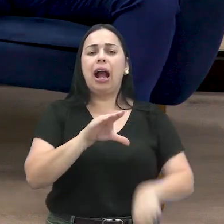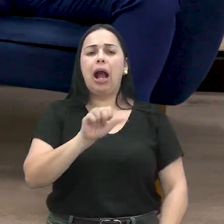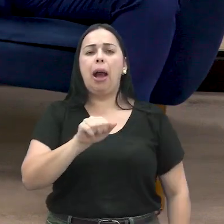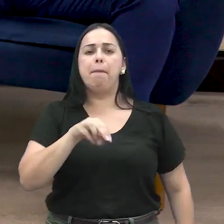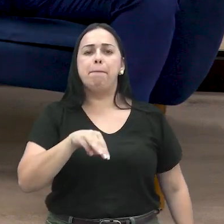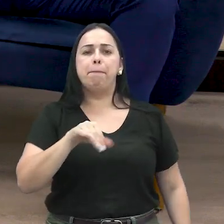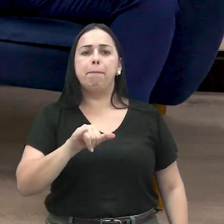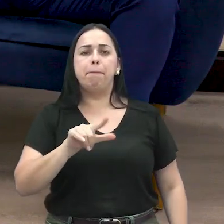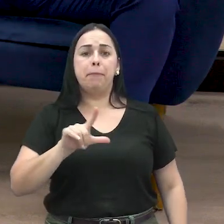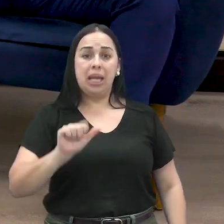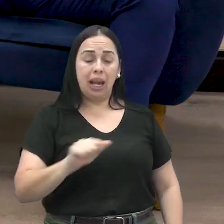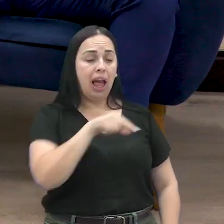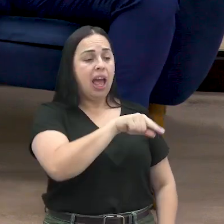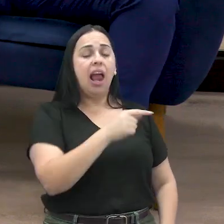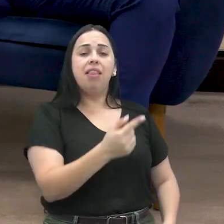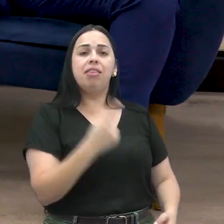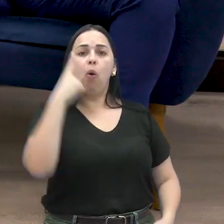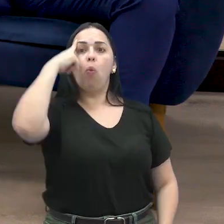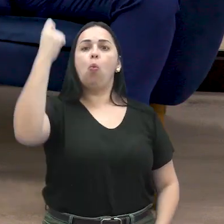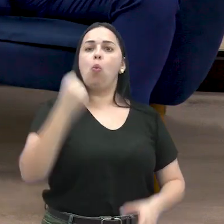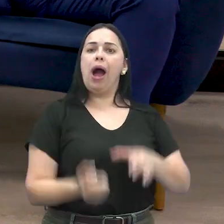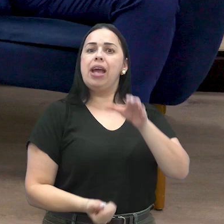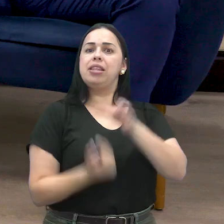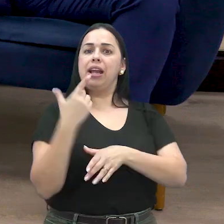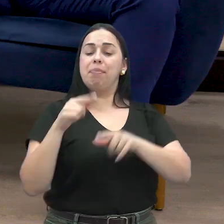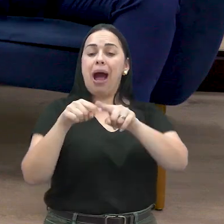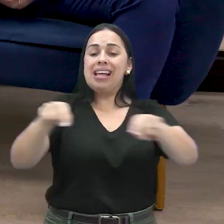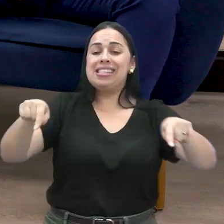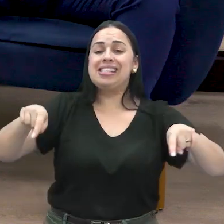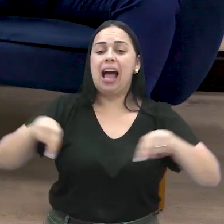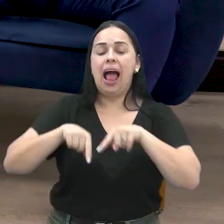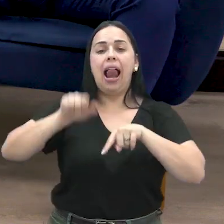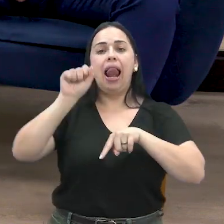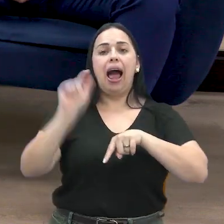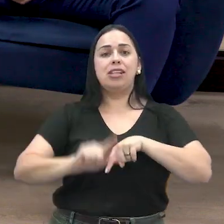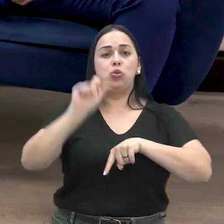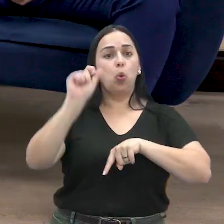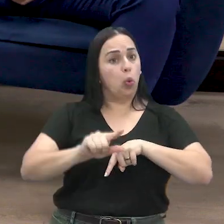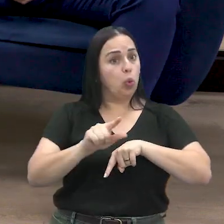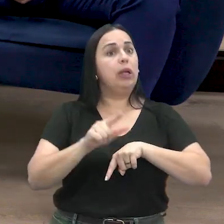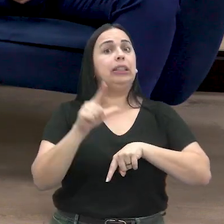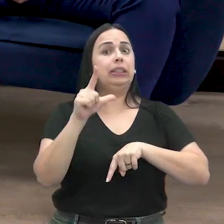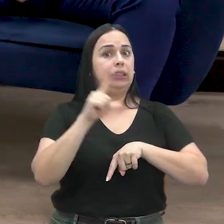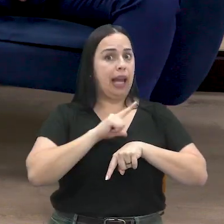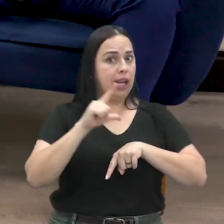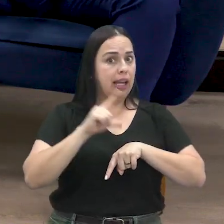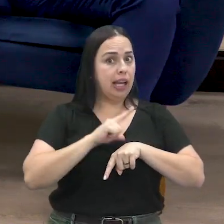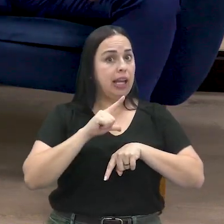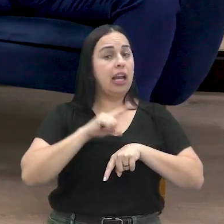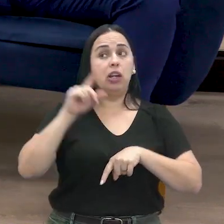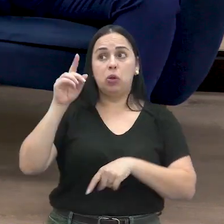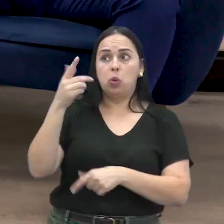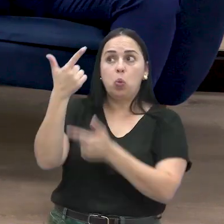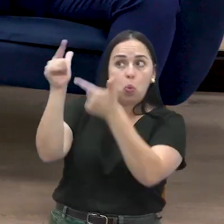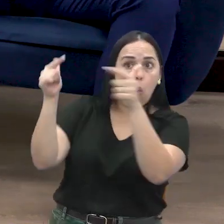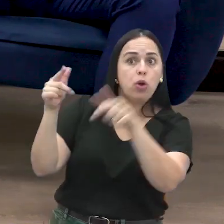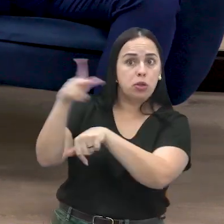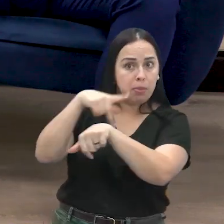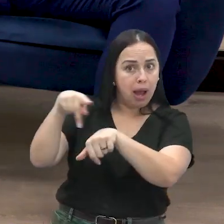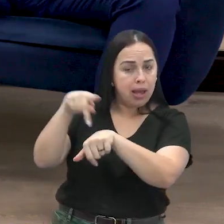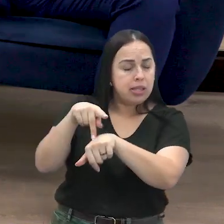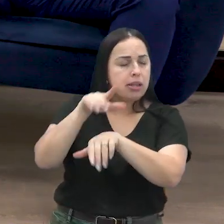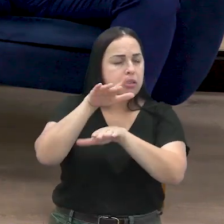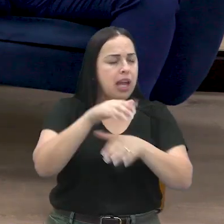Calaur, ela nos deu a ideia da Calm Zone, que é aquela sala da calma, que já tem muitos nos Estados Unidos. Muitos lugares, agora aqui no Brasil